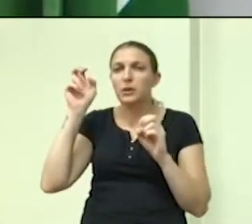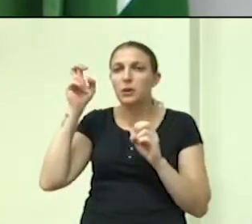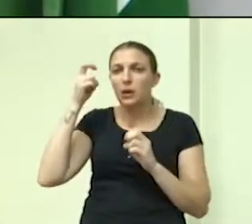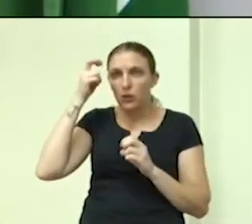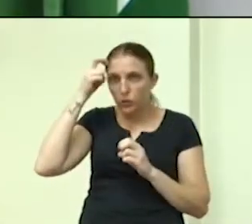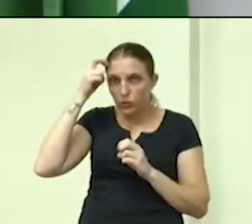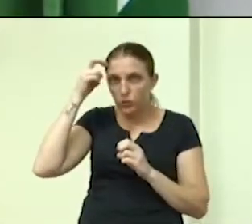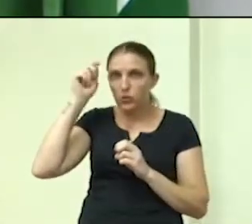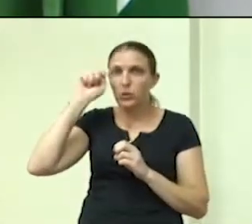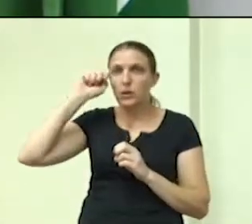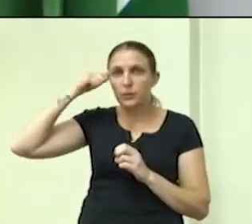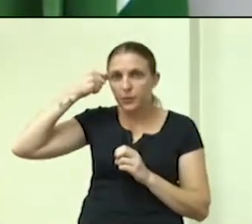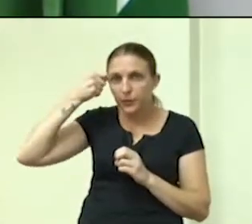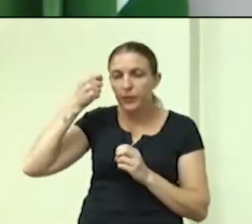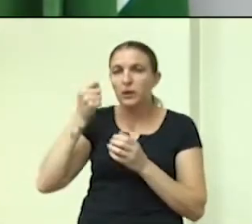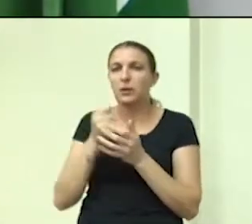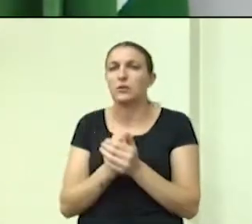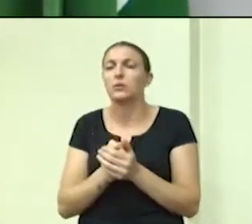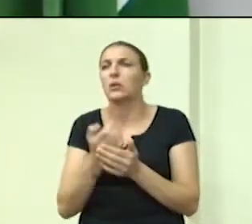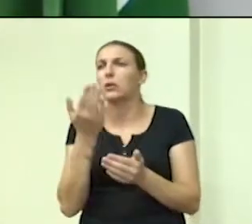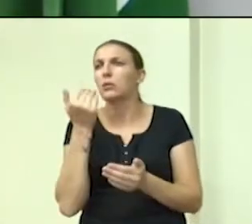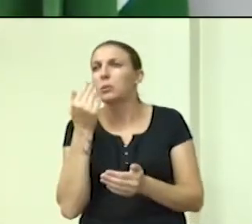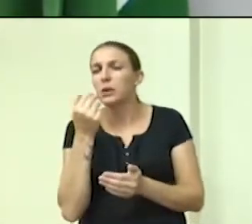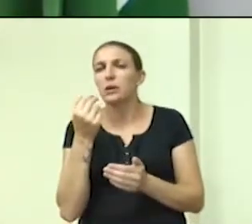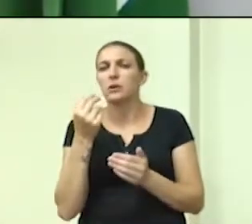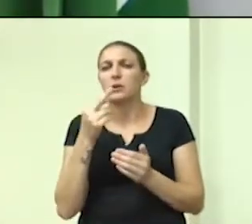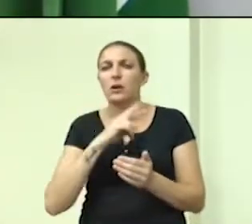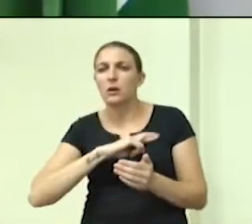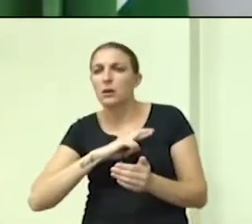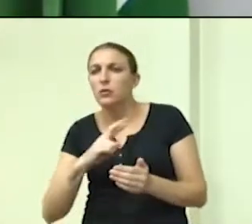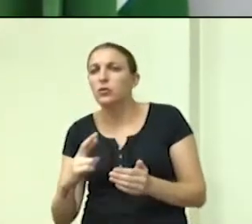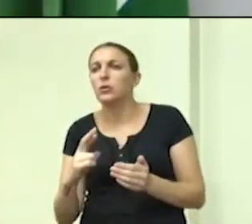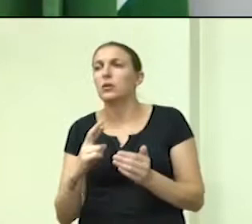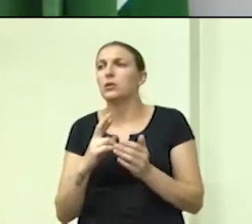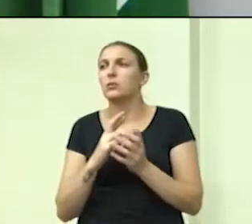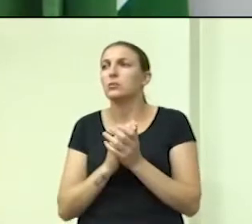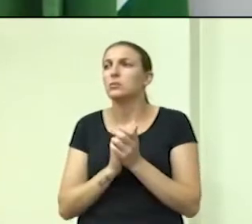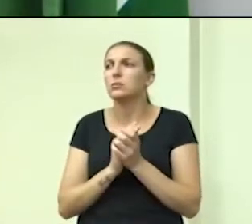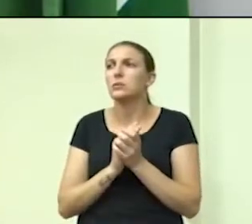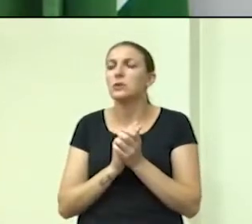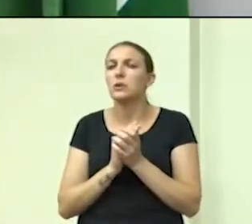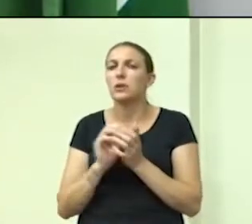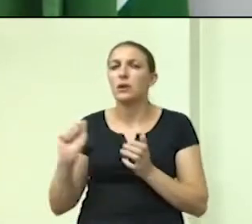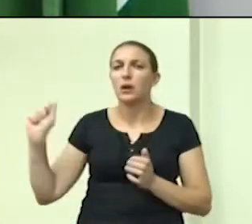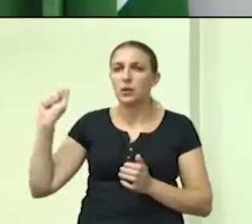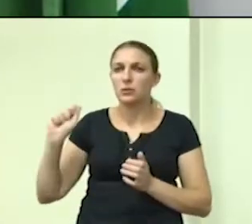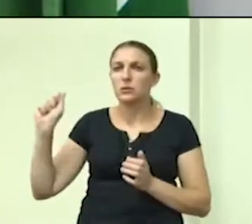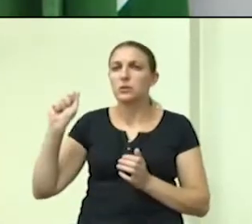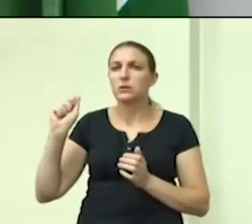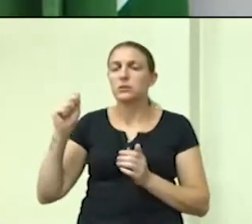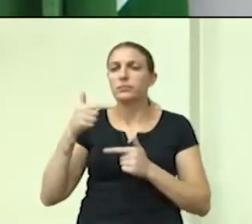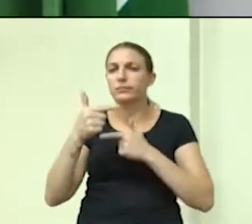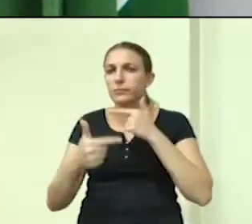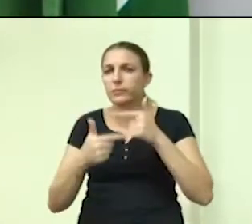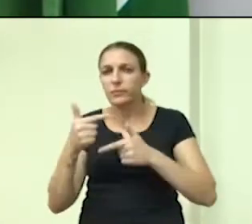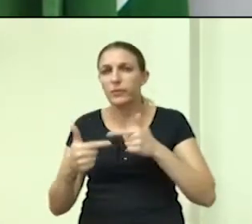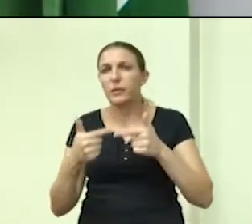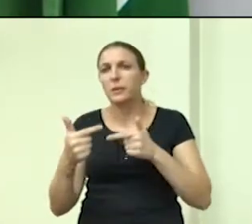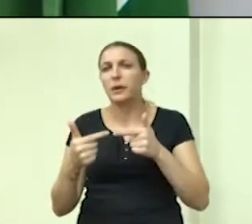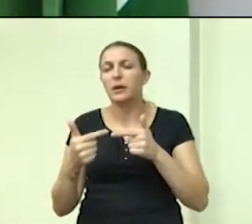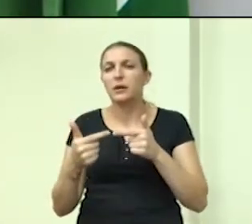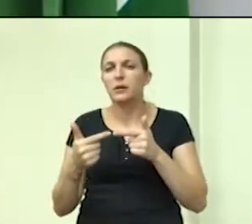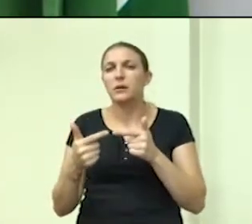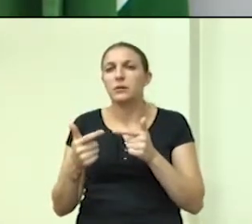religiosidade, toda essa história, e a Associação de Capoeira Angola Cultura Popular trabalha especificamente a capoeira, samba de roda, maculelê, essas coisas,